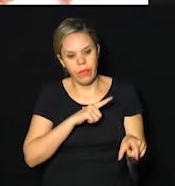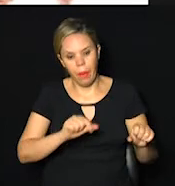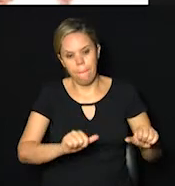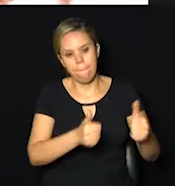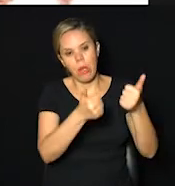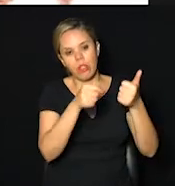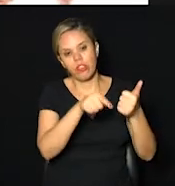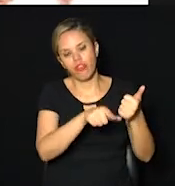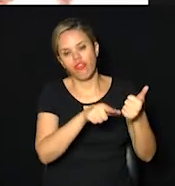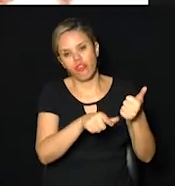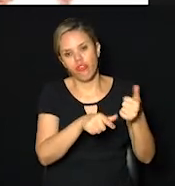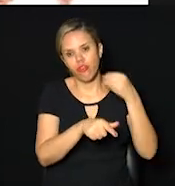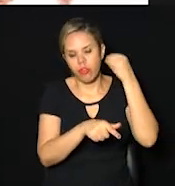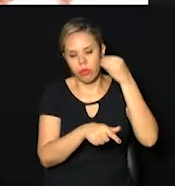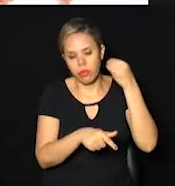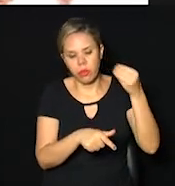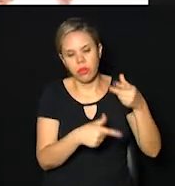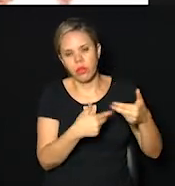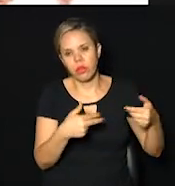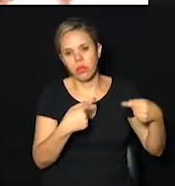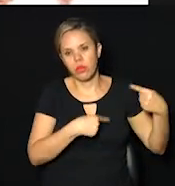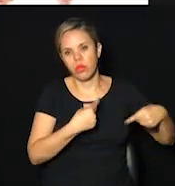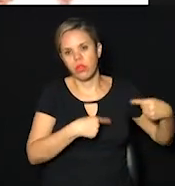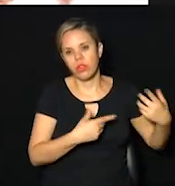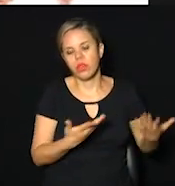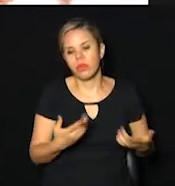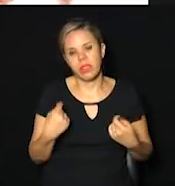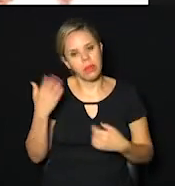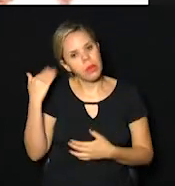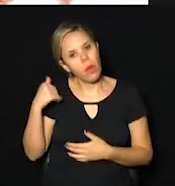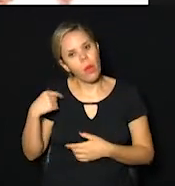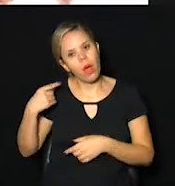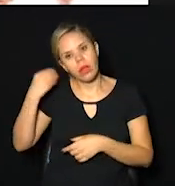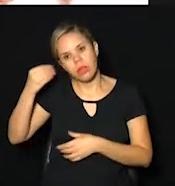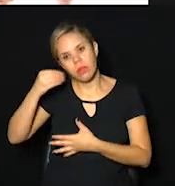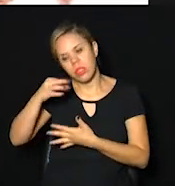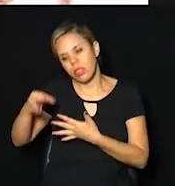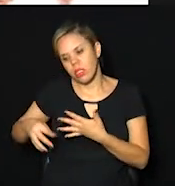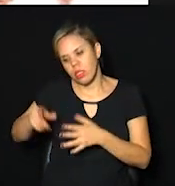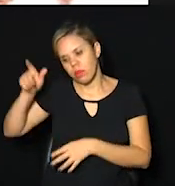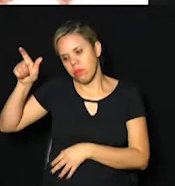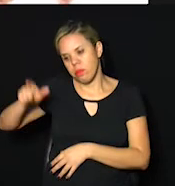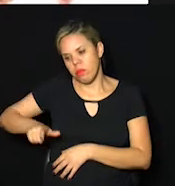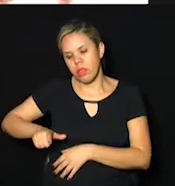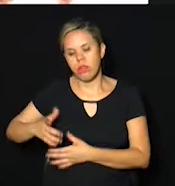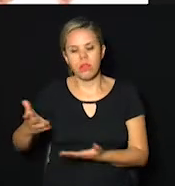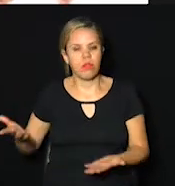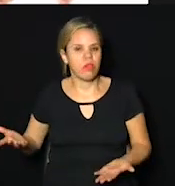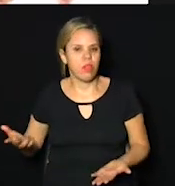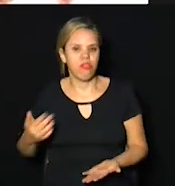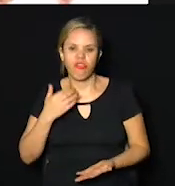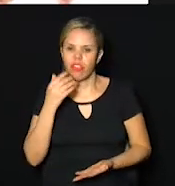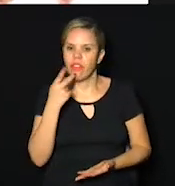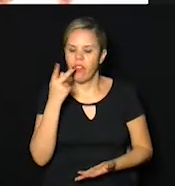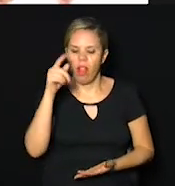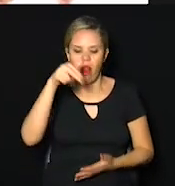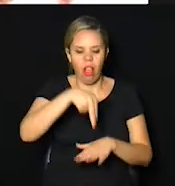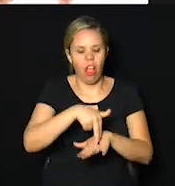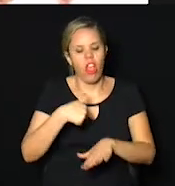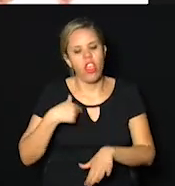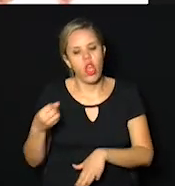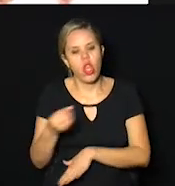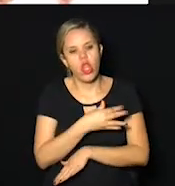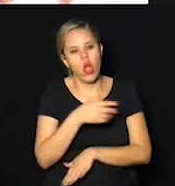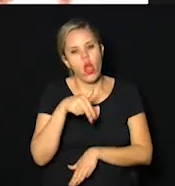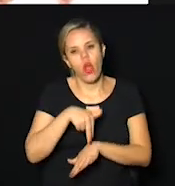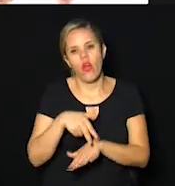que ela teve com as pessoas que fazem política? Então eu preciso saber quais são as experiências. Não adianta eu chegar lá falando, nossa, eu sou um político novo aqui,